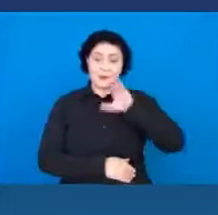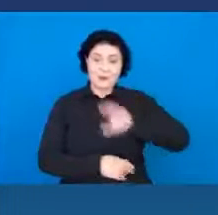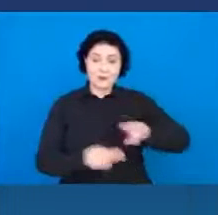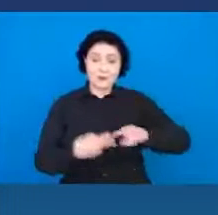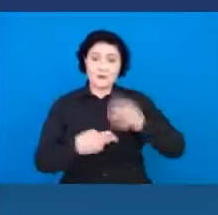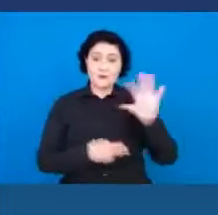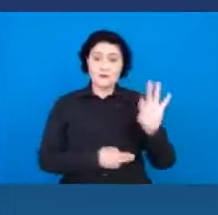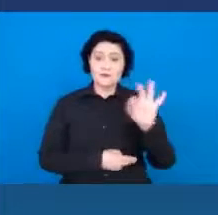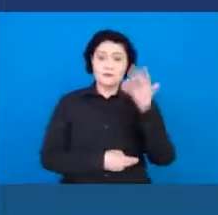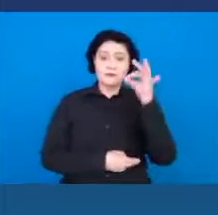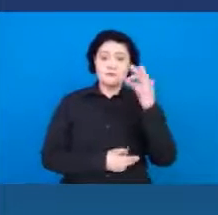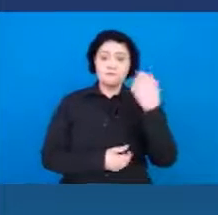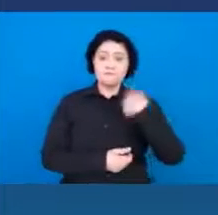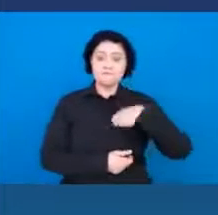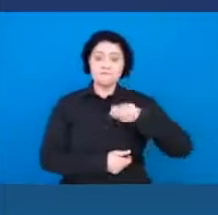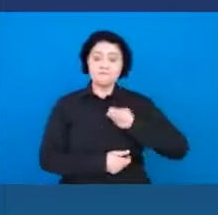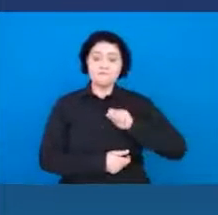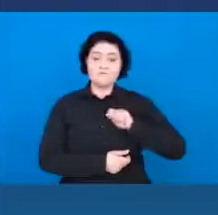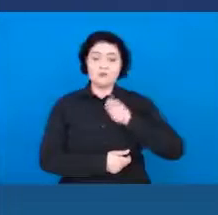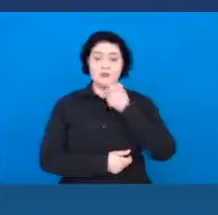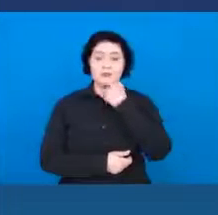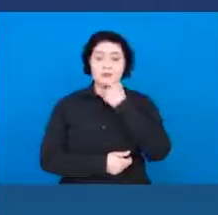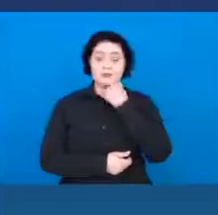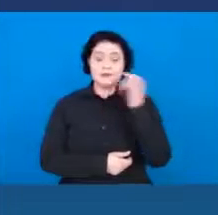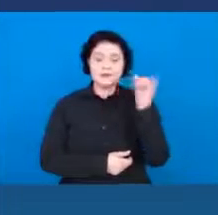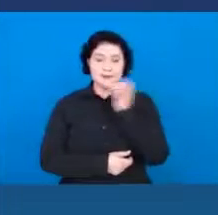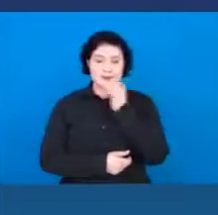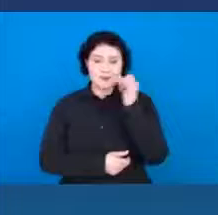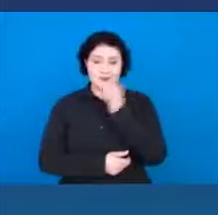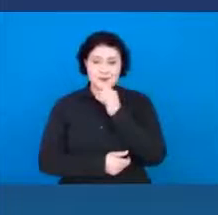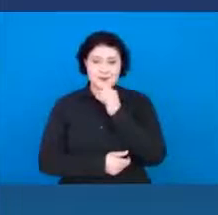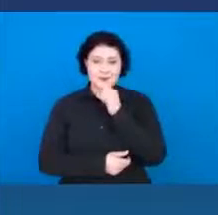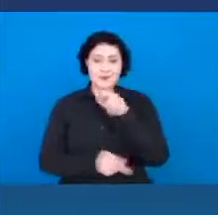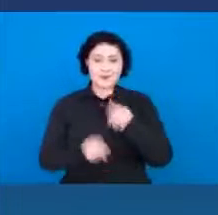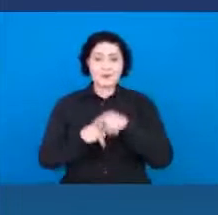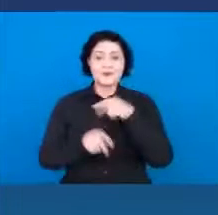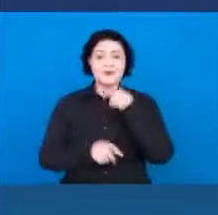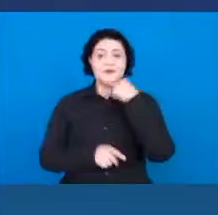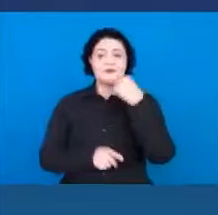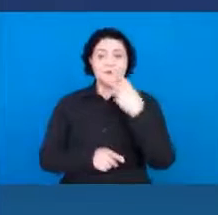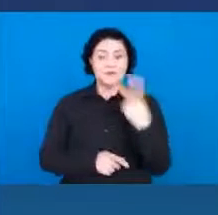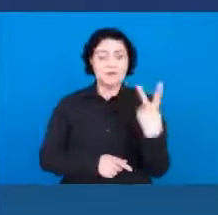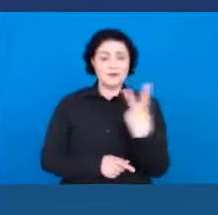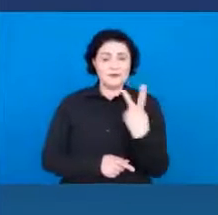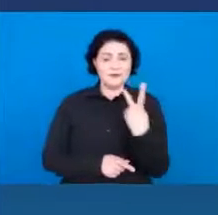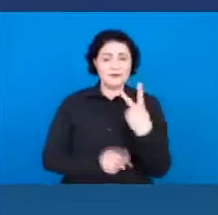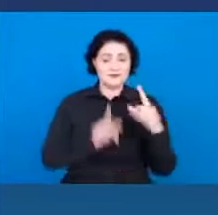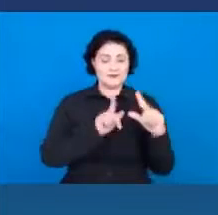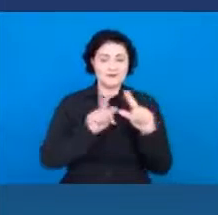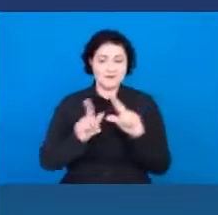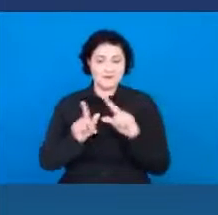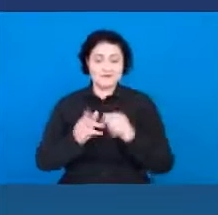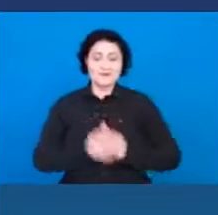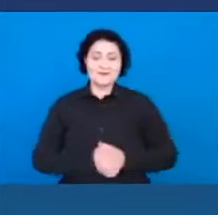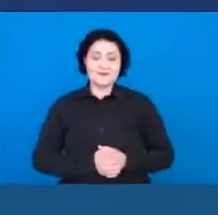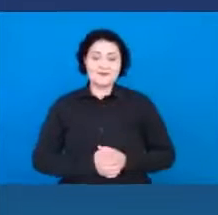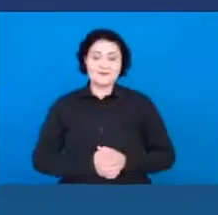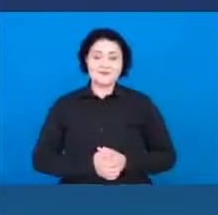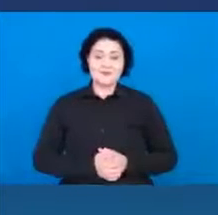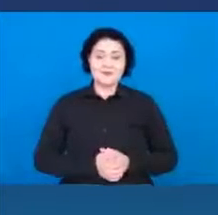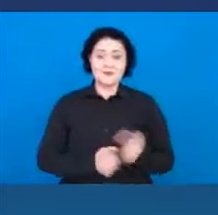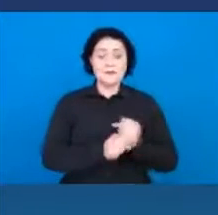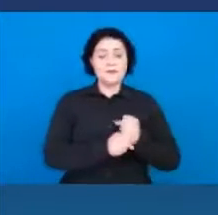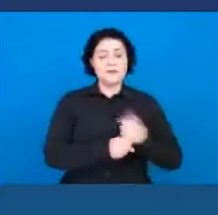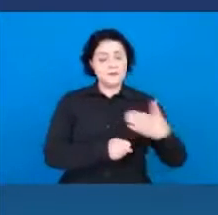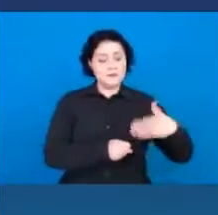francês espanhol inglês italiano com locução nos dois primeiros e ao longo desses